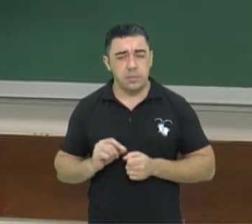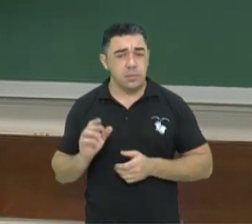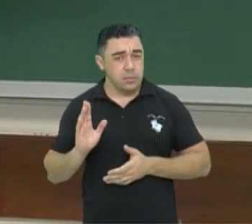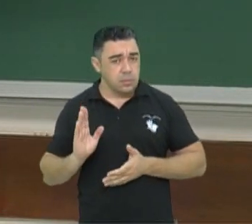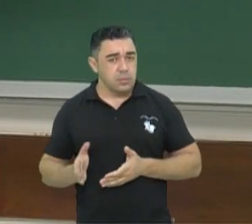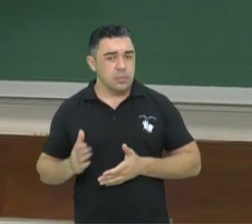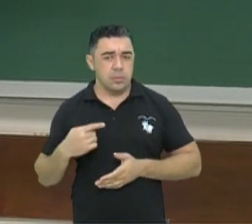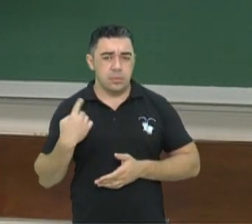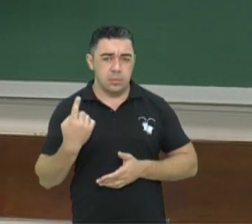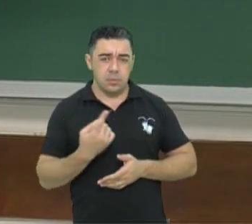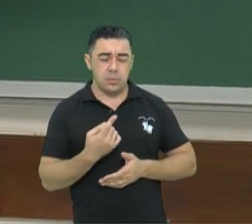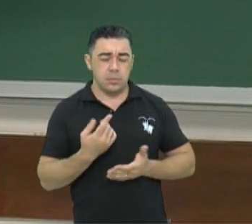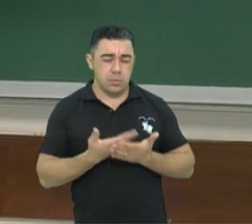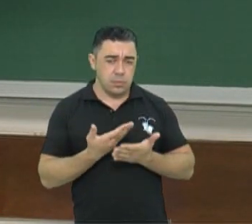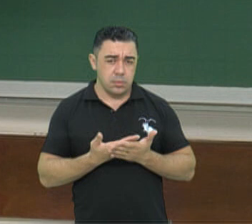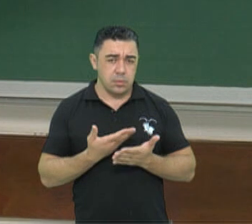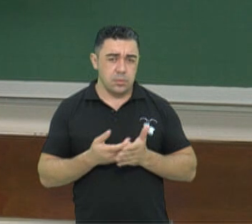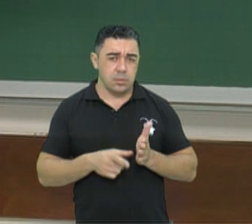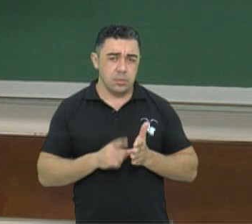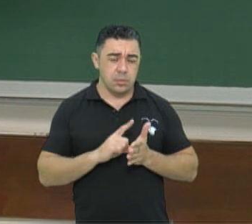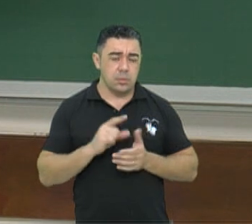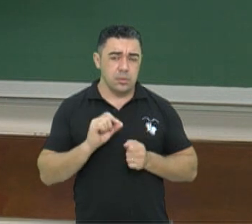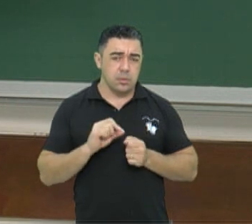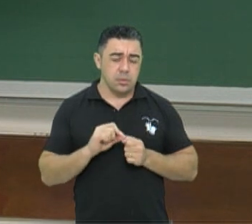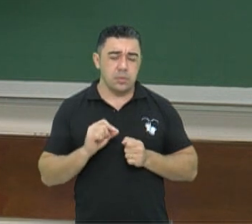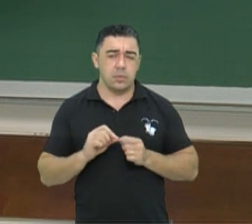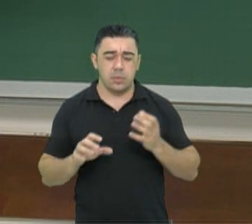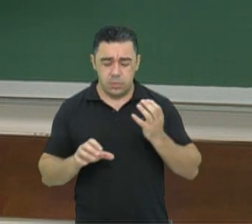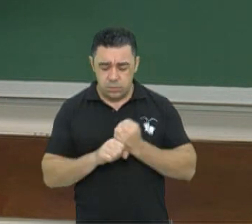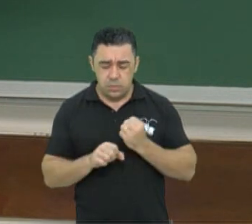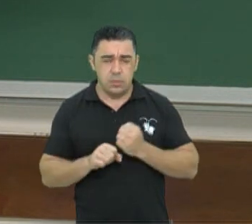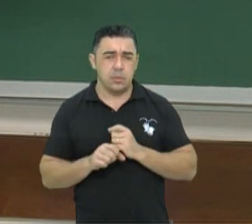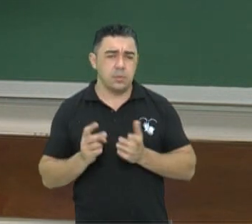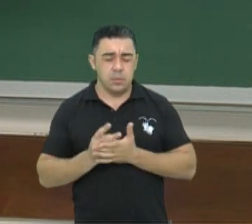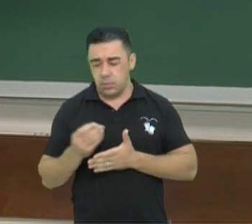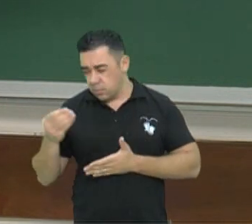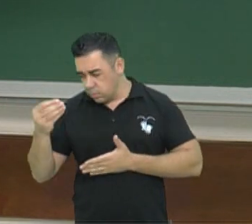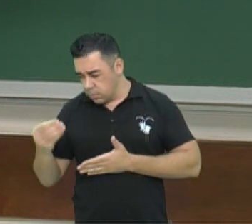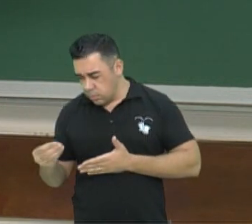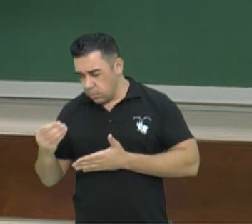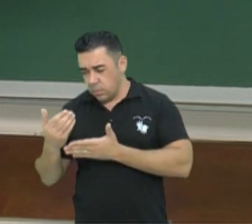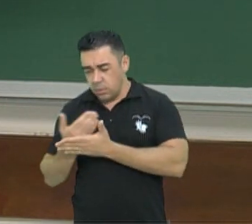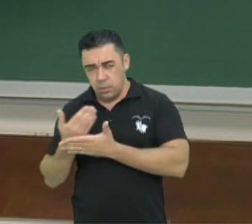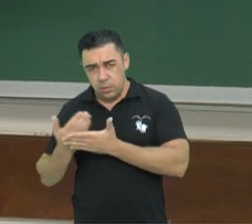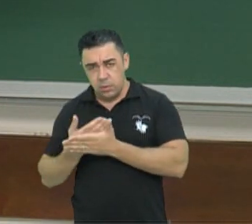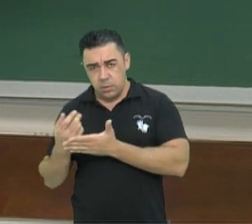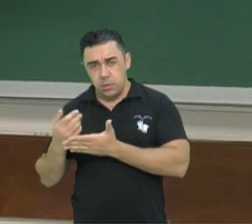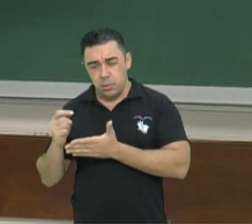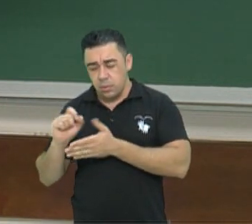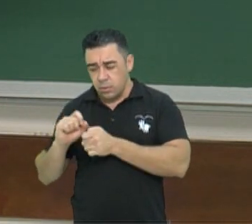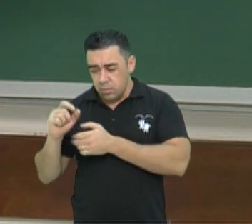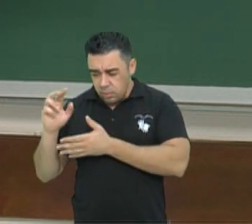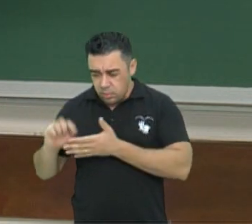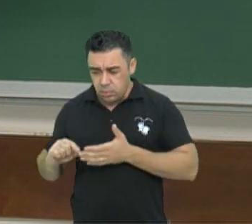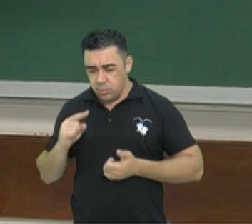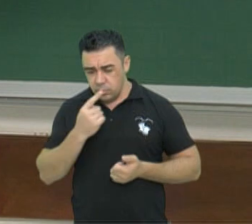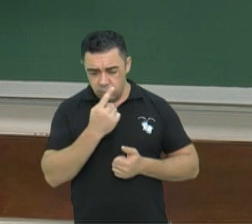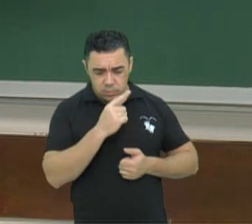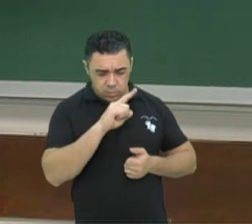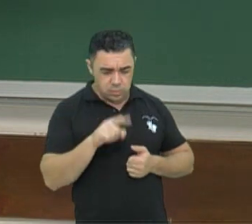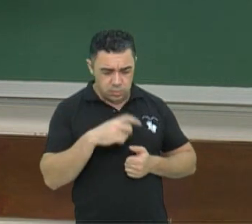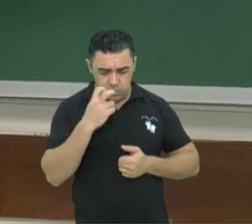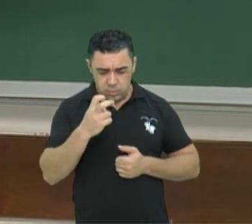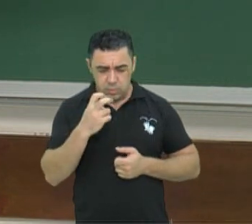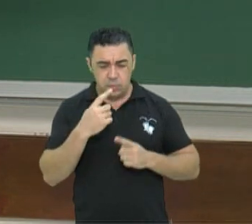bom, ou nas aulas anteriores, é bom sempre fazer a conta ali do lado no caderno, ainda mais conta com vírgula.